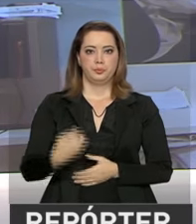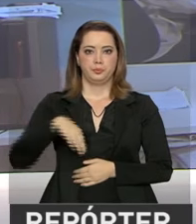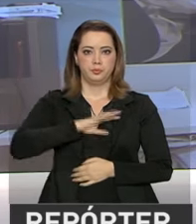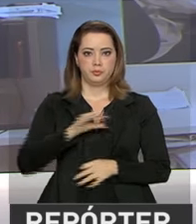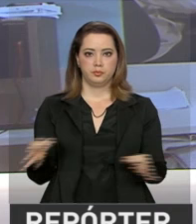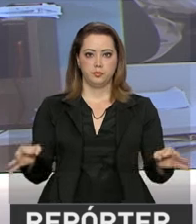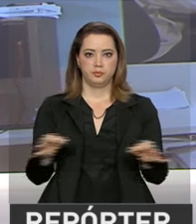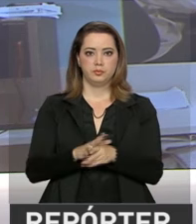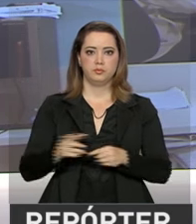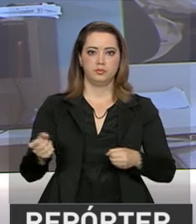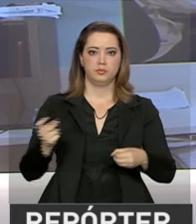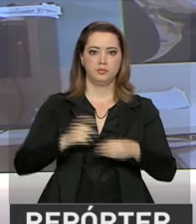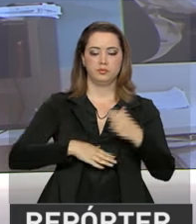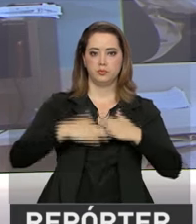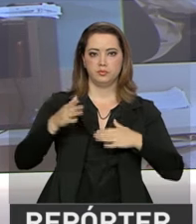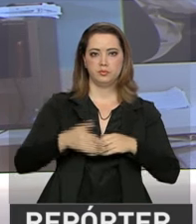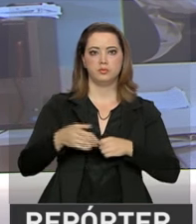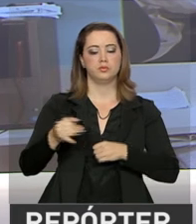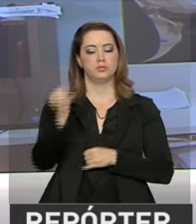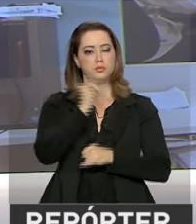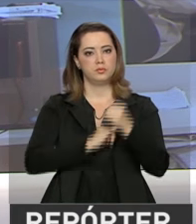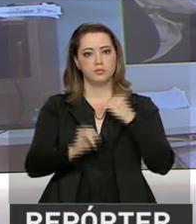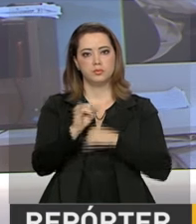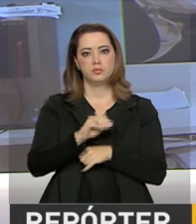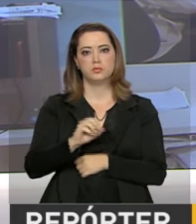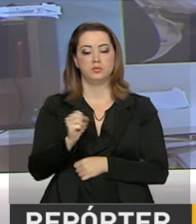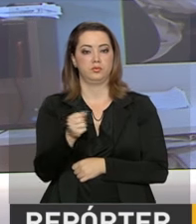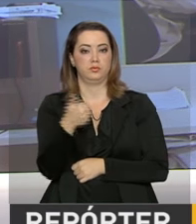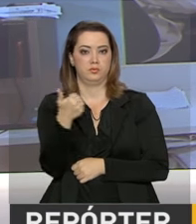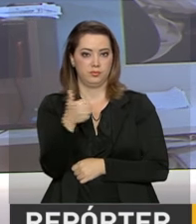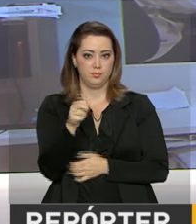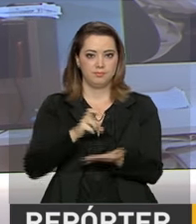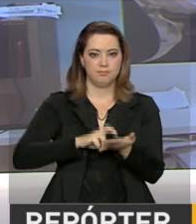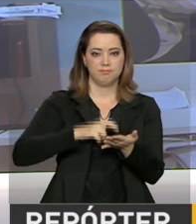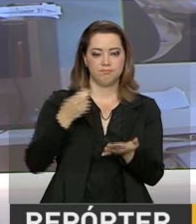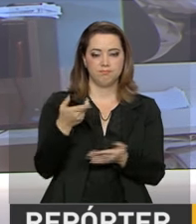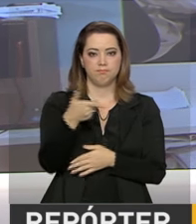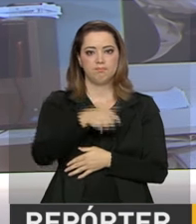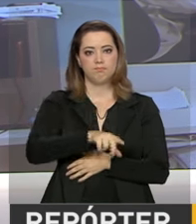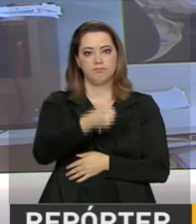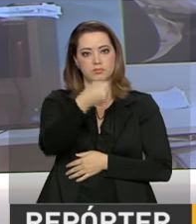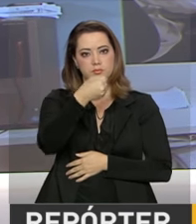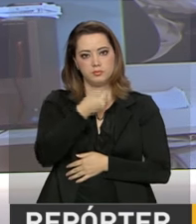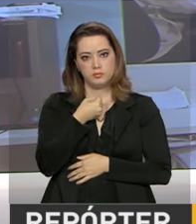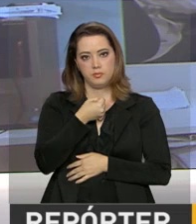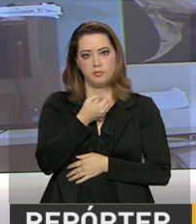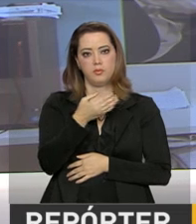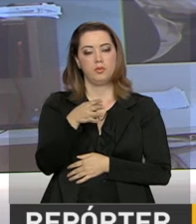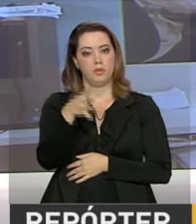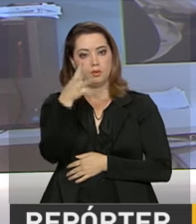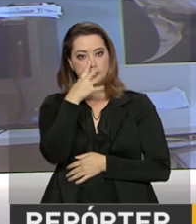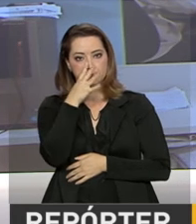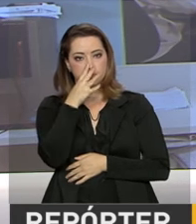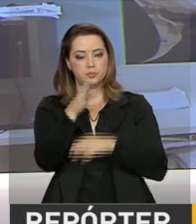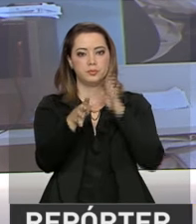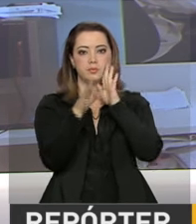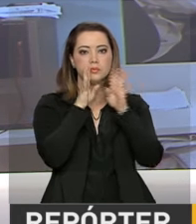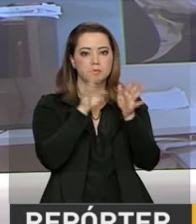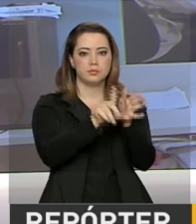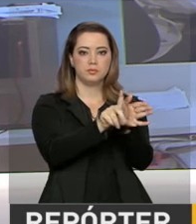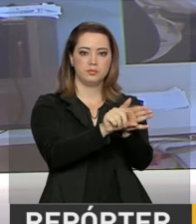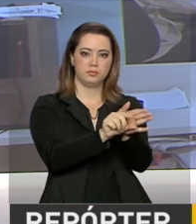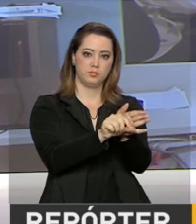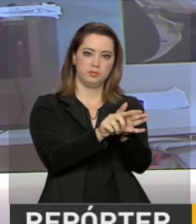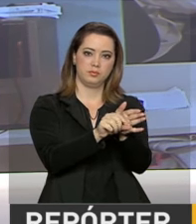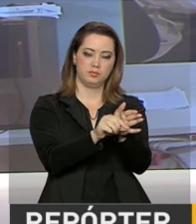aqui, voltamos a qualquer momento com outras informações ou às 11 da manhã na próxima edição do Repórter NBR. Acompanhe também as